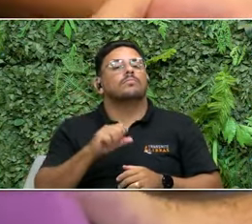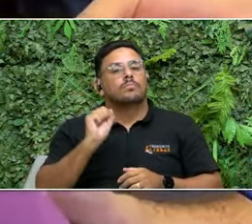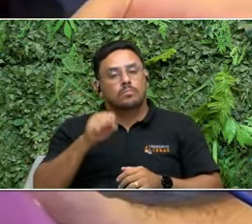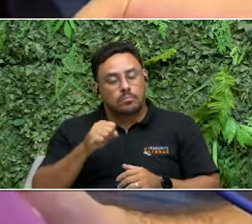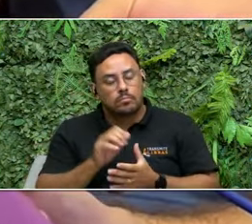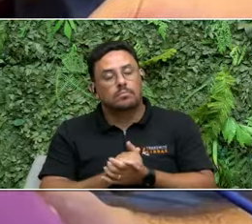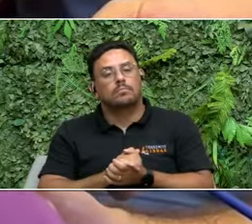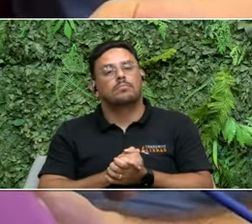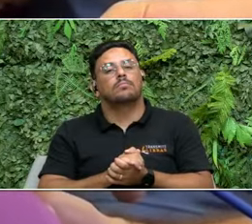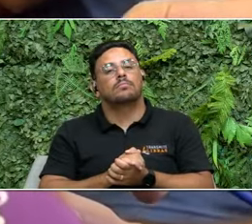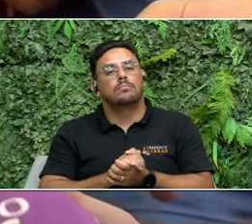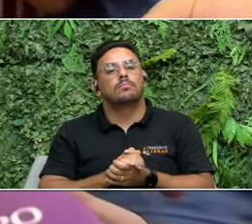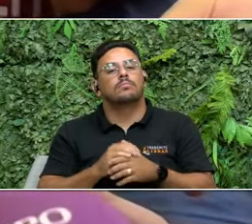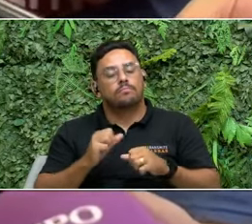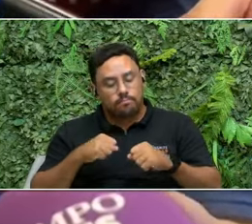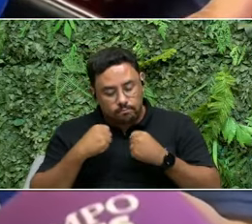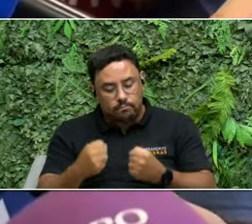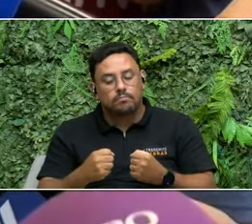final